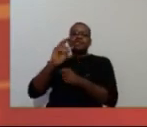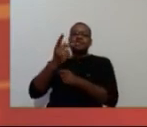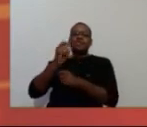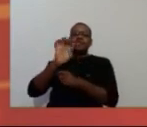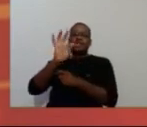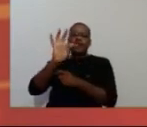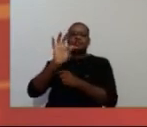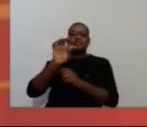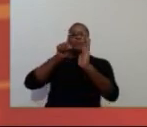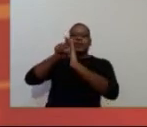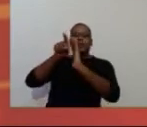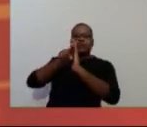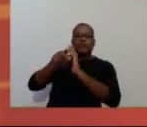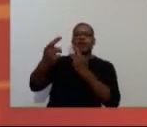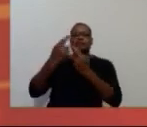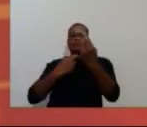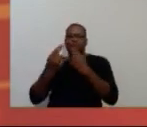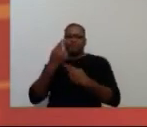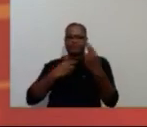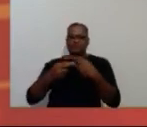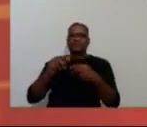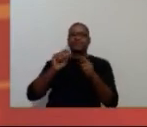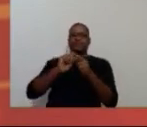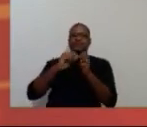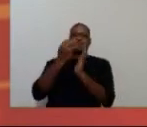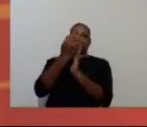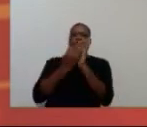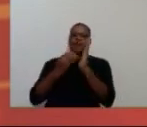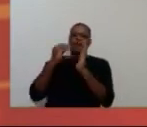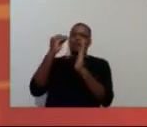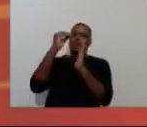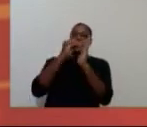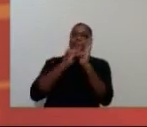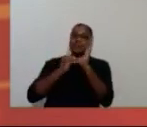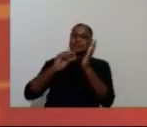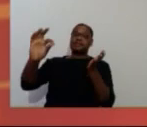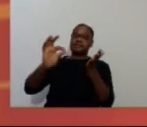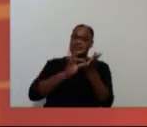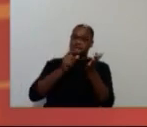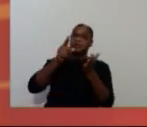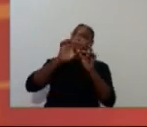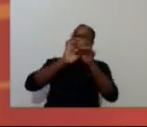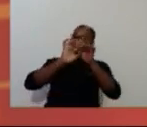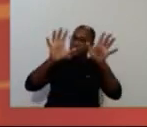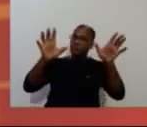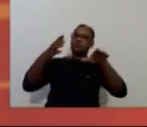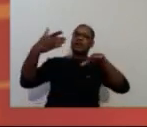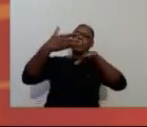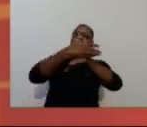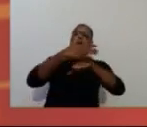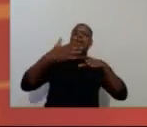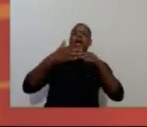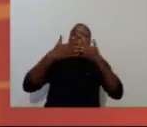Este formulário ficará disponível até o meio-dia, então confira aqui do ladinho e faça a sua inscrição. Meu amor,